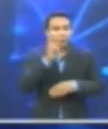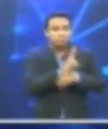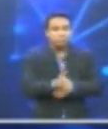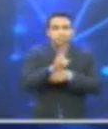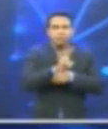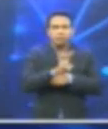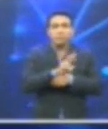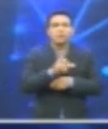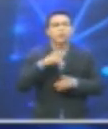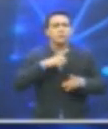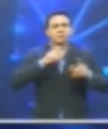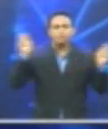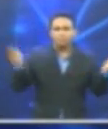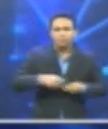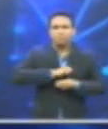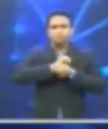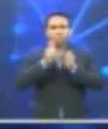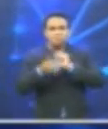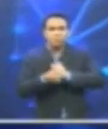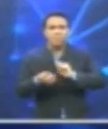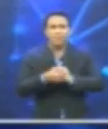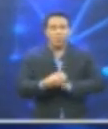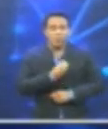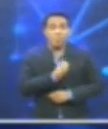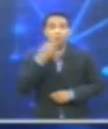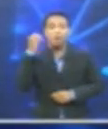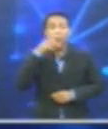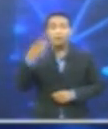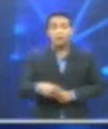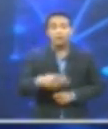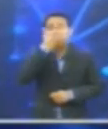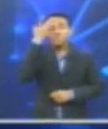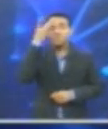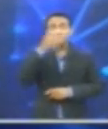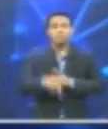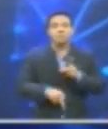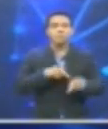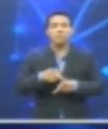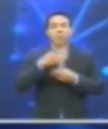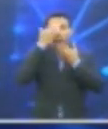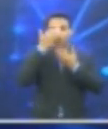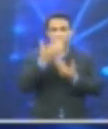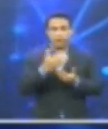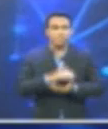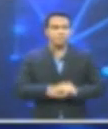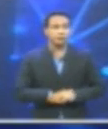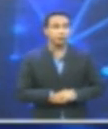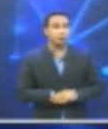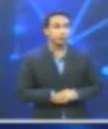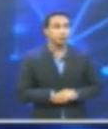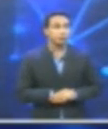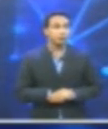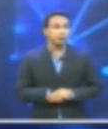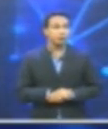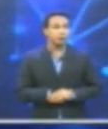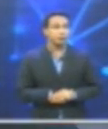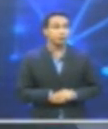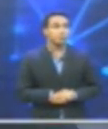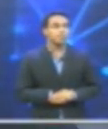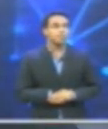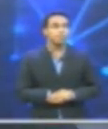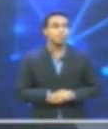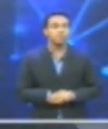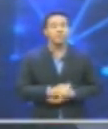Cidadão adequado a uma nova realidade, adequado a um diálogo com a população. Obrigado, candidato.